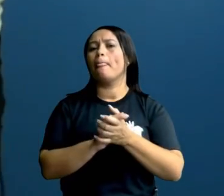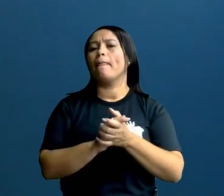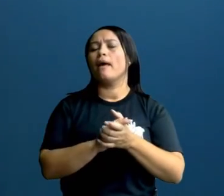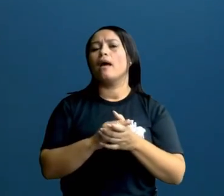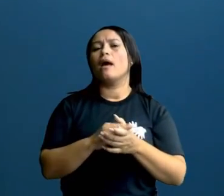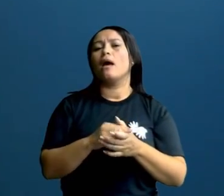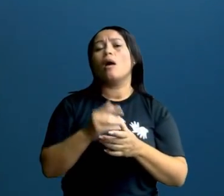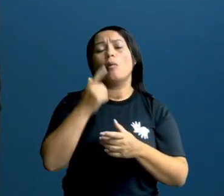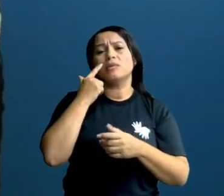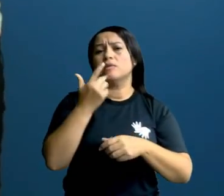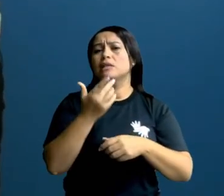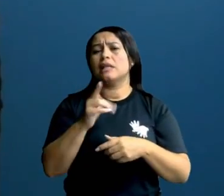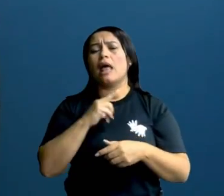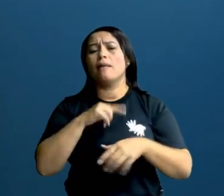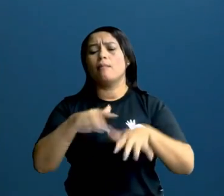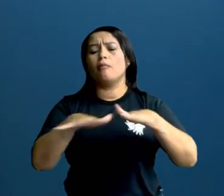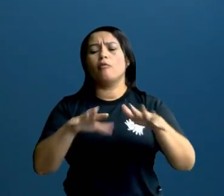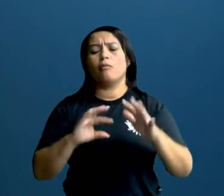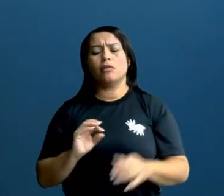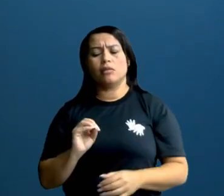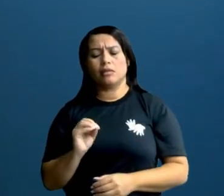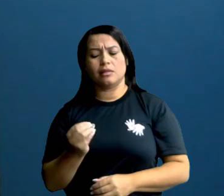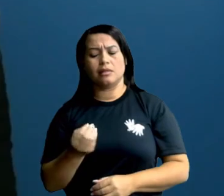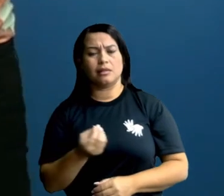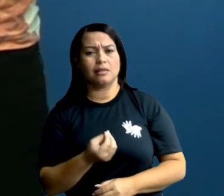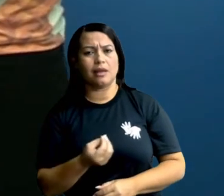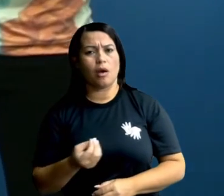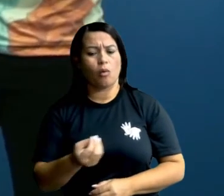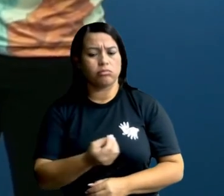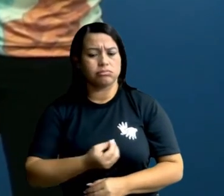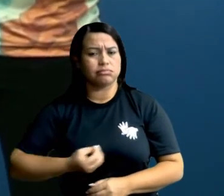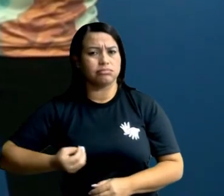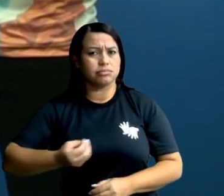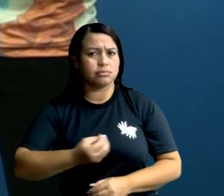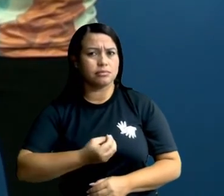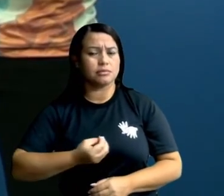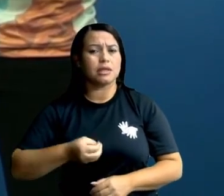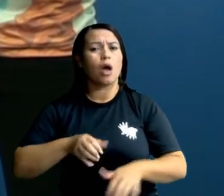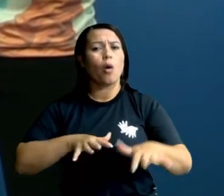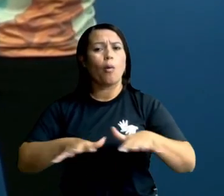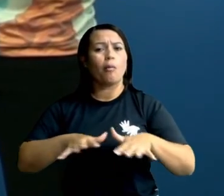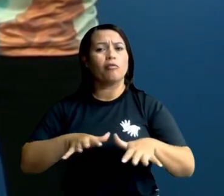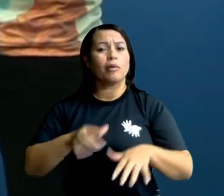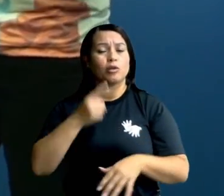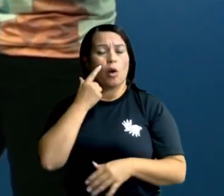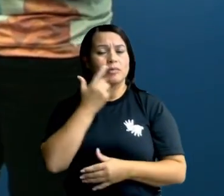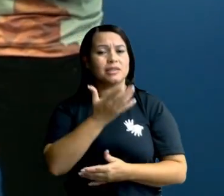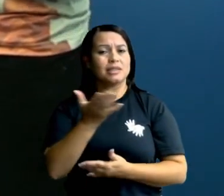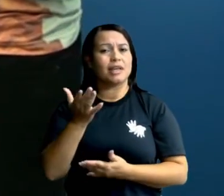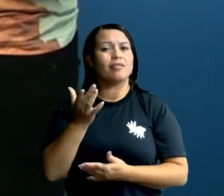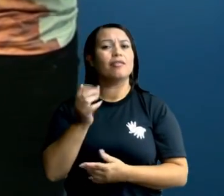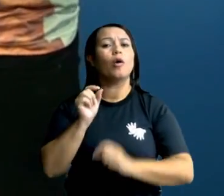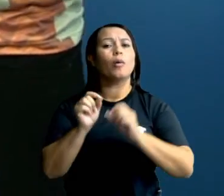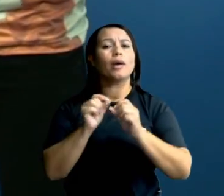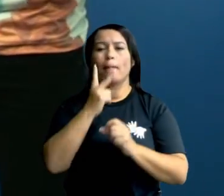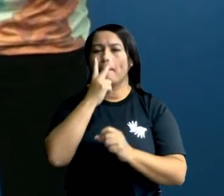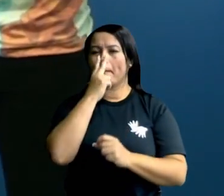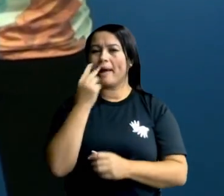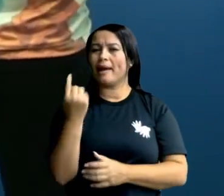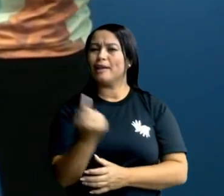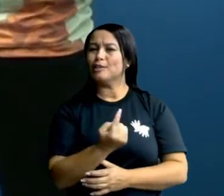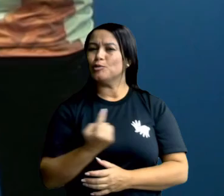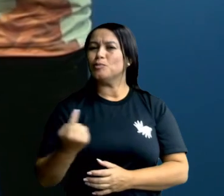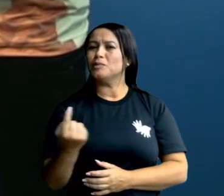seria aí praticamente o movimento que a Terra faz em torno do seu eixo, né? E esse movimento seria assim, ó, parecendo um peão. Quem já